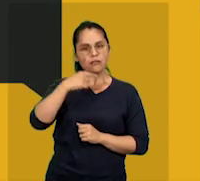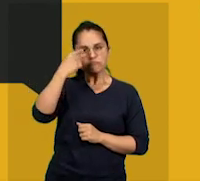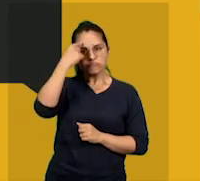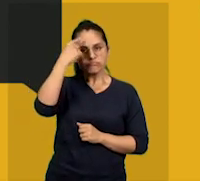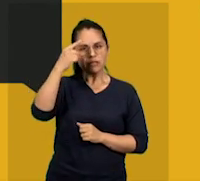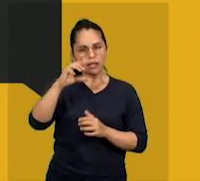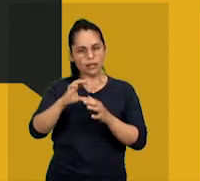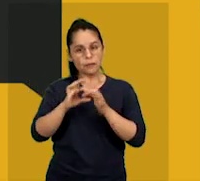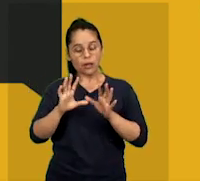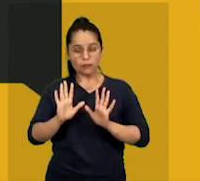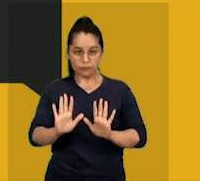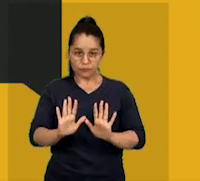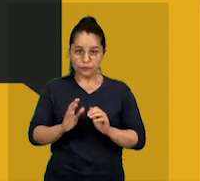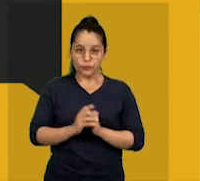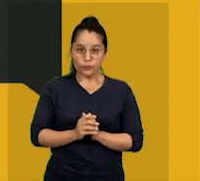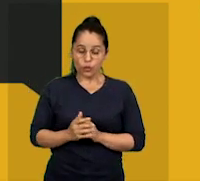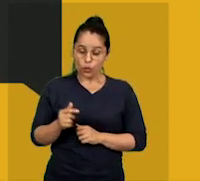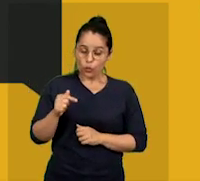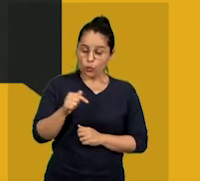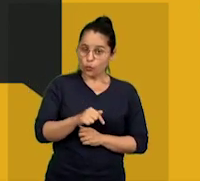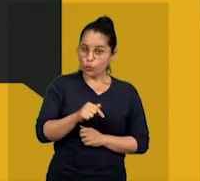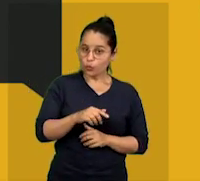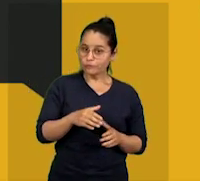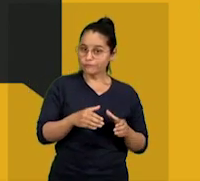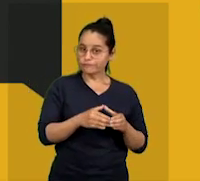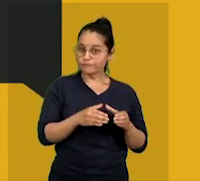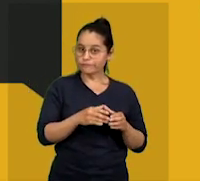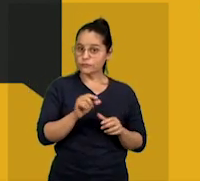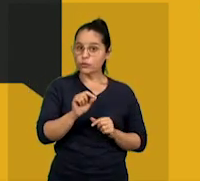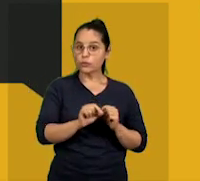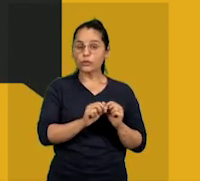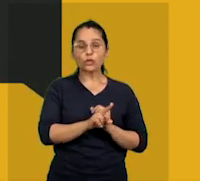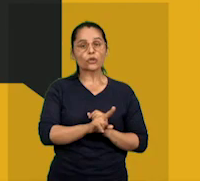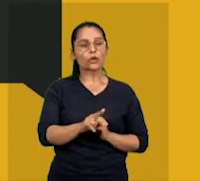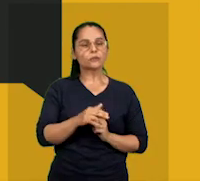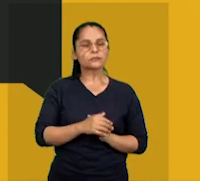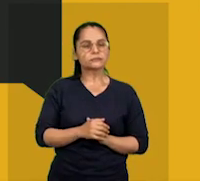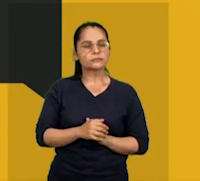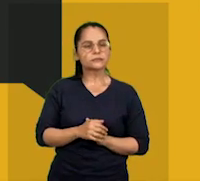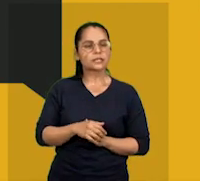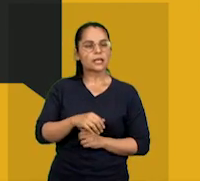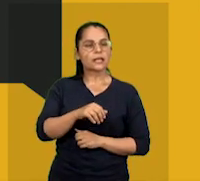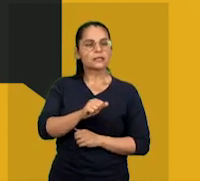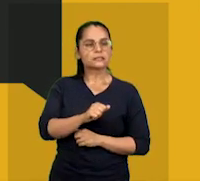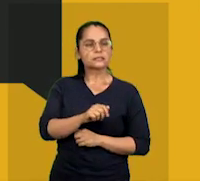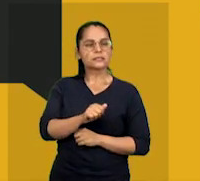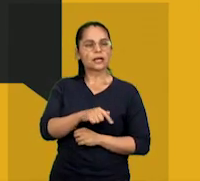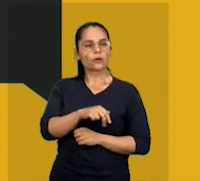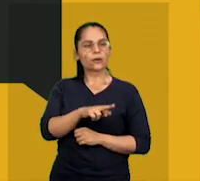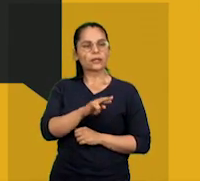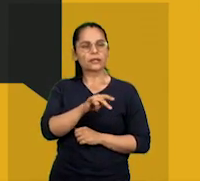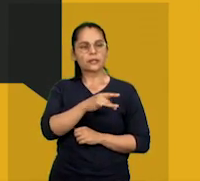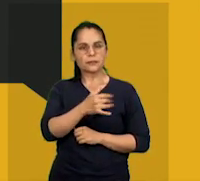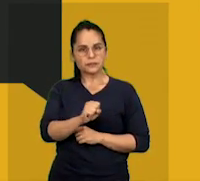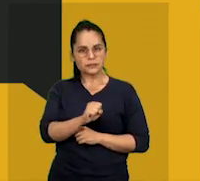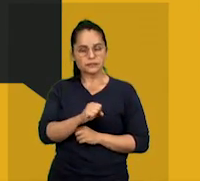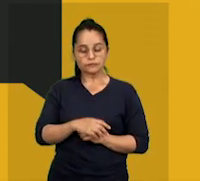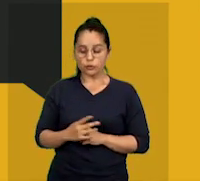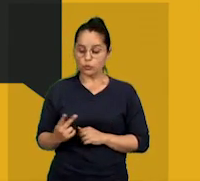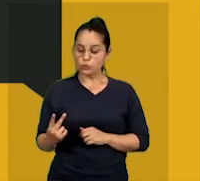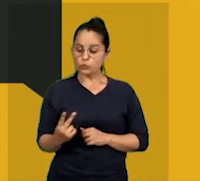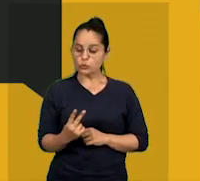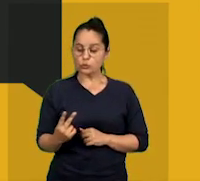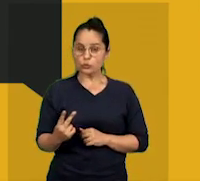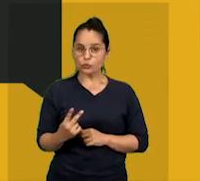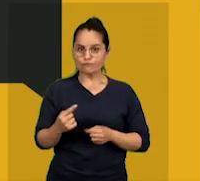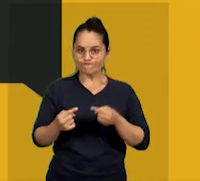liberais. Enquanto os conservadores são chamados de saquaremas. Esses 2 partidos,